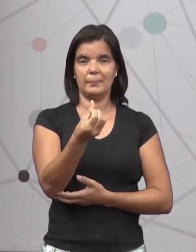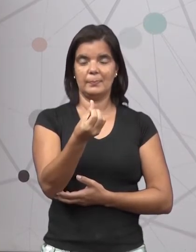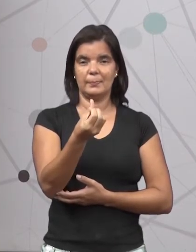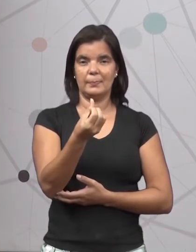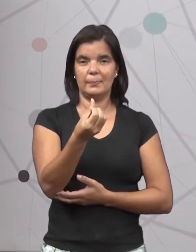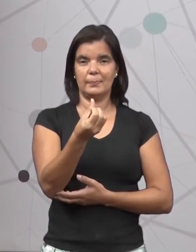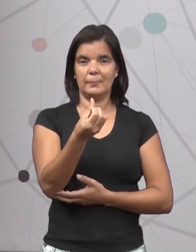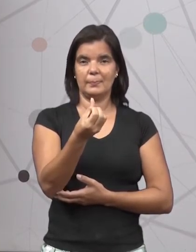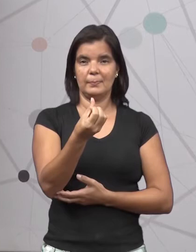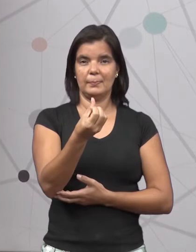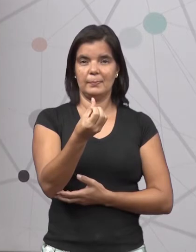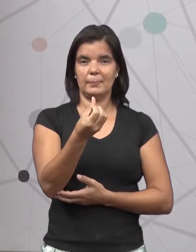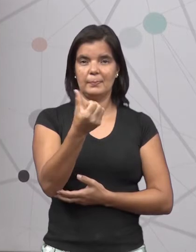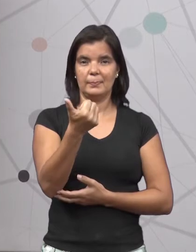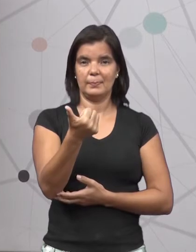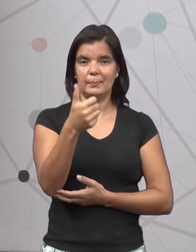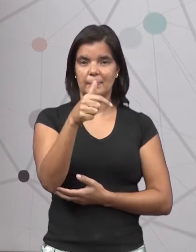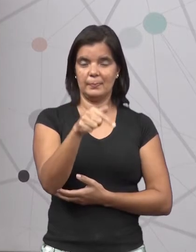16,